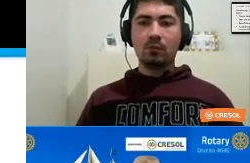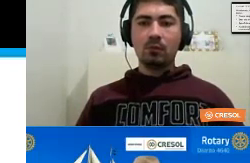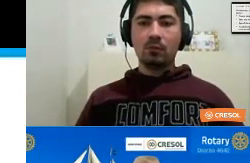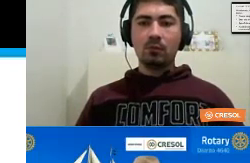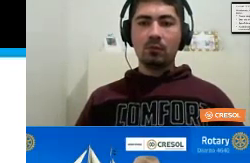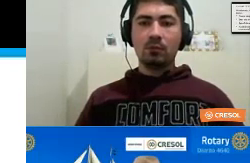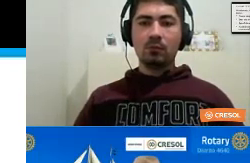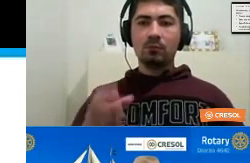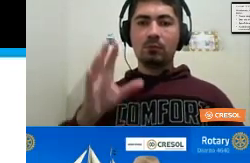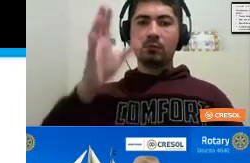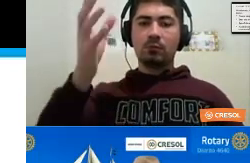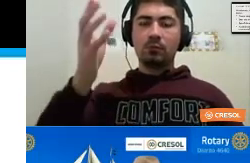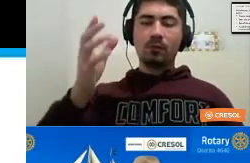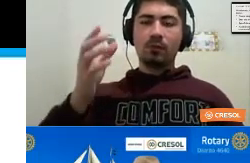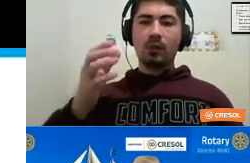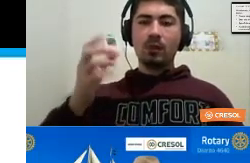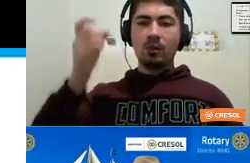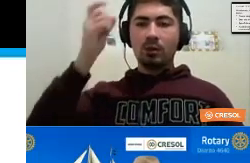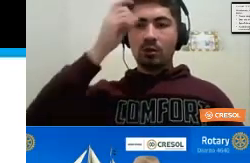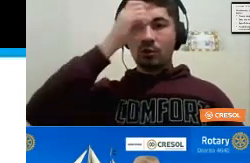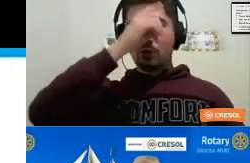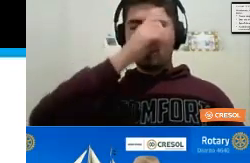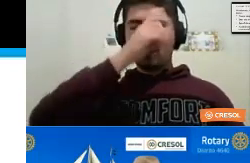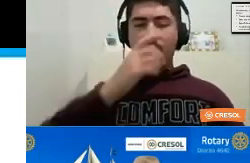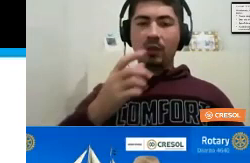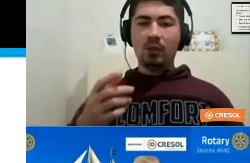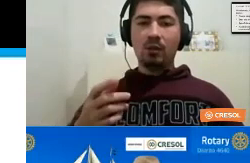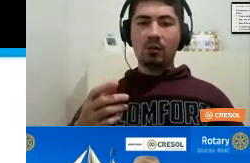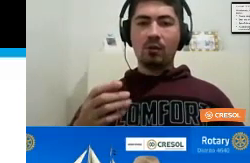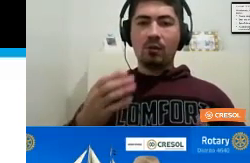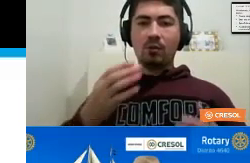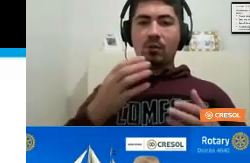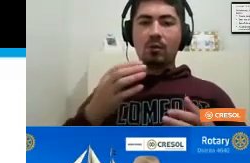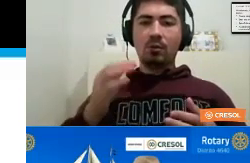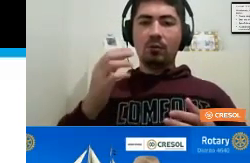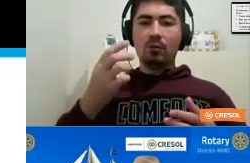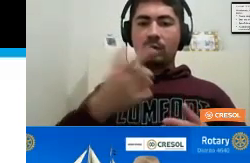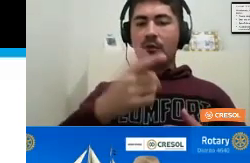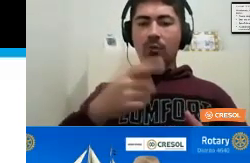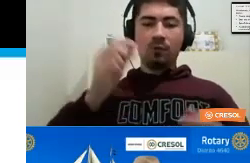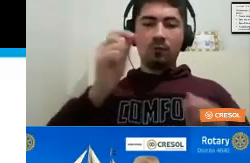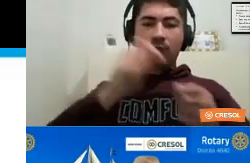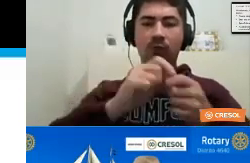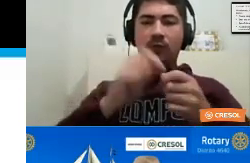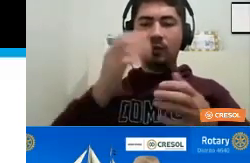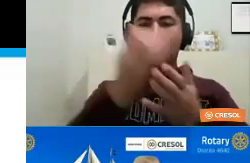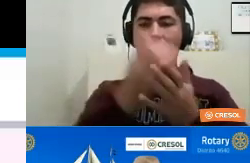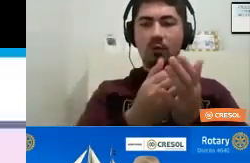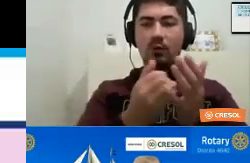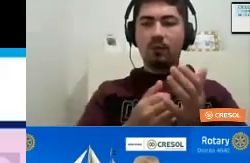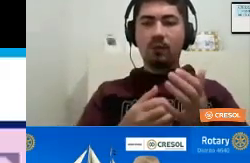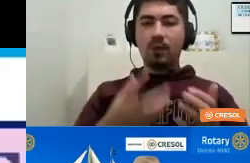porque não é sustentável, ou ele beneficia uma outra organização, ou porque não foi feita a avaliação da necessidade